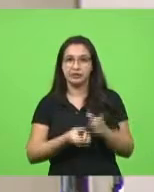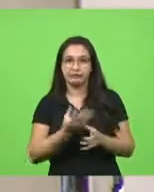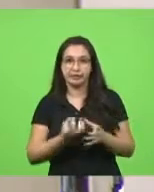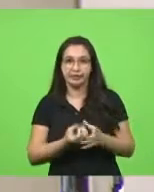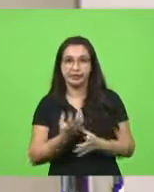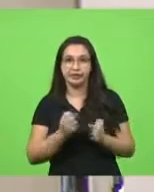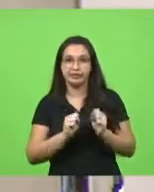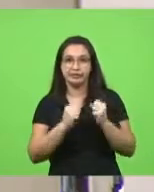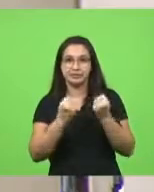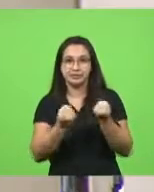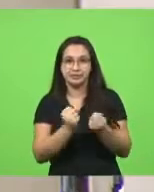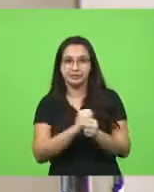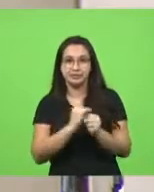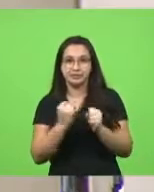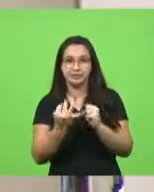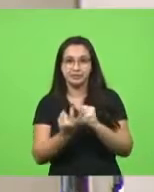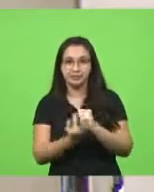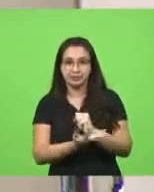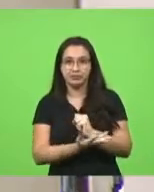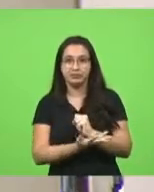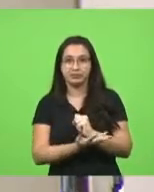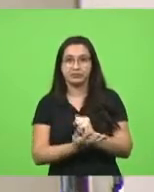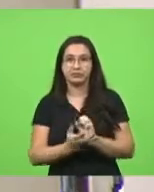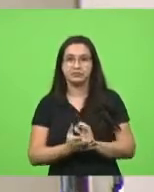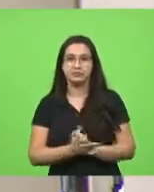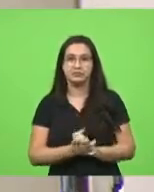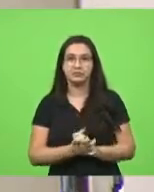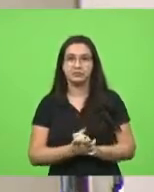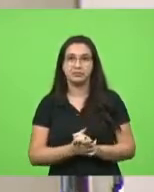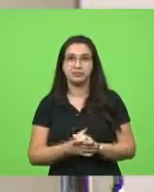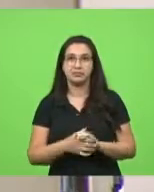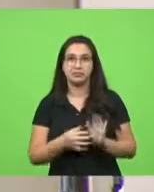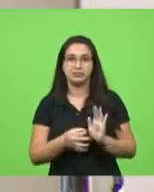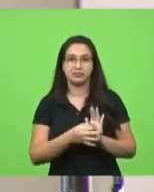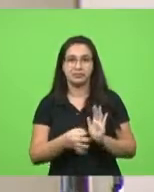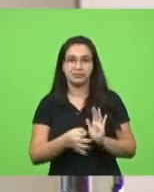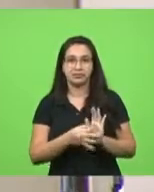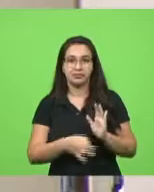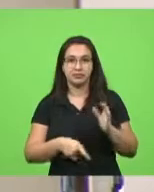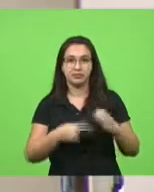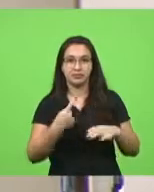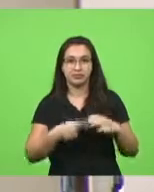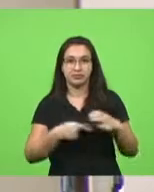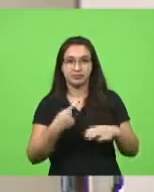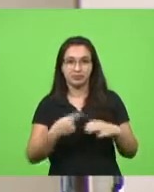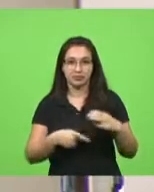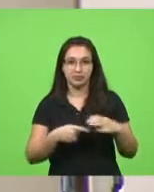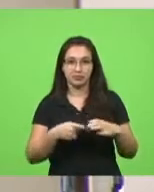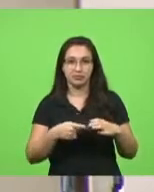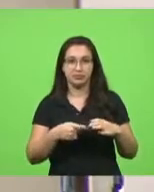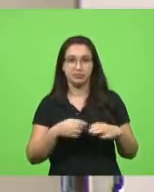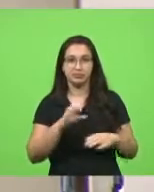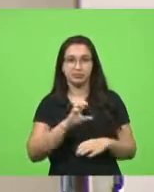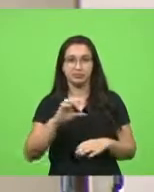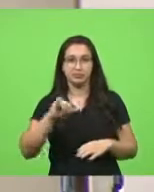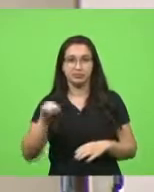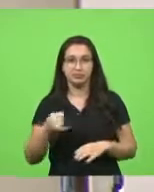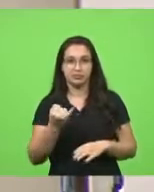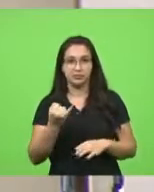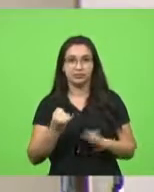pandemia causada pelo agente do coronavírus, com pareceres favoráveis das comissões de Constituição e Justiça e Comissão de